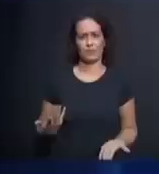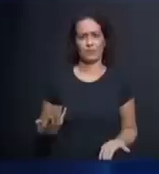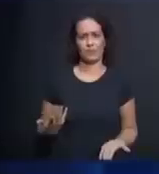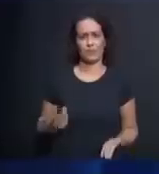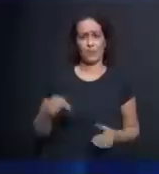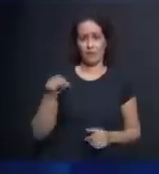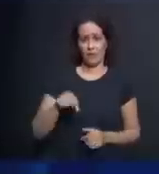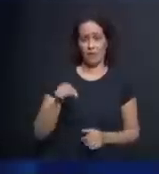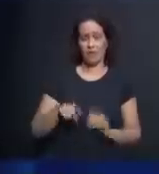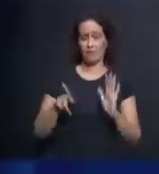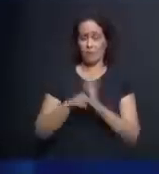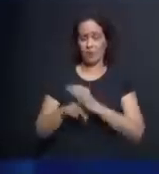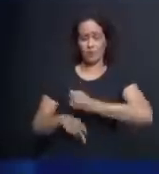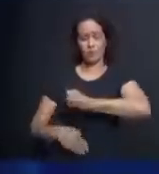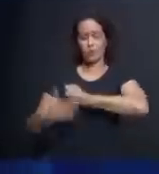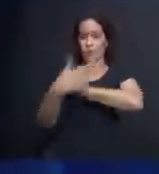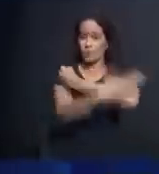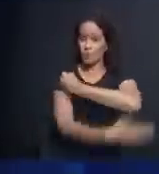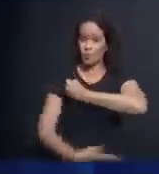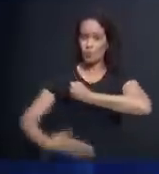Mas,